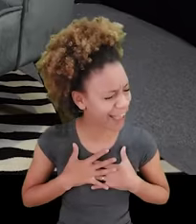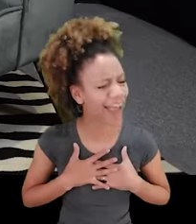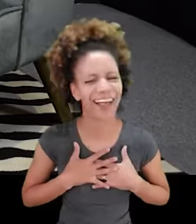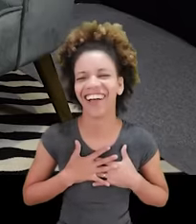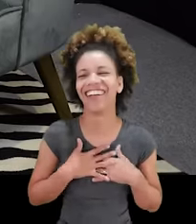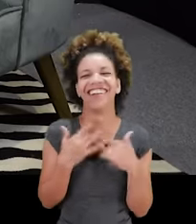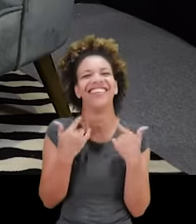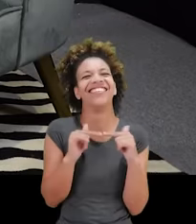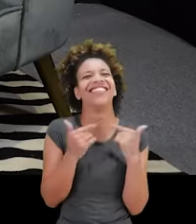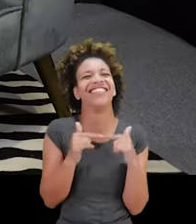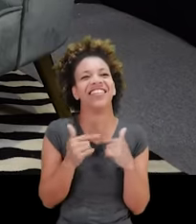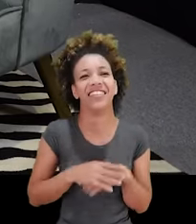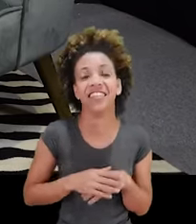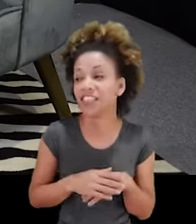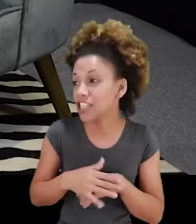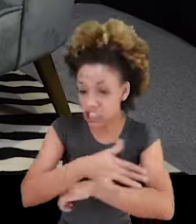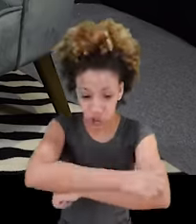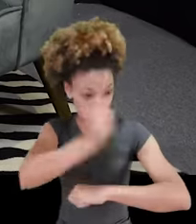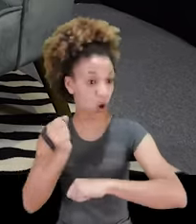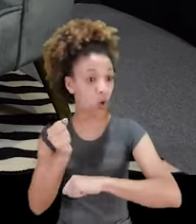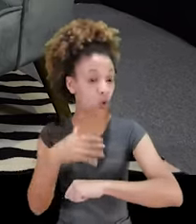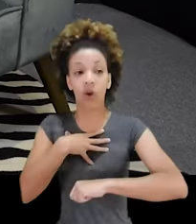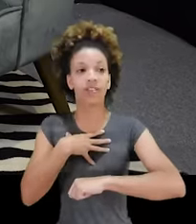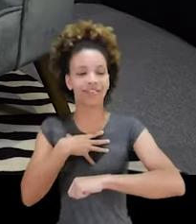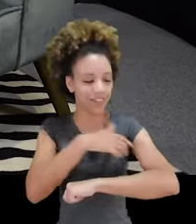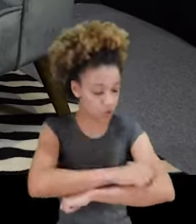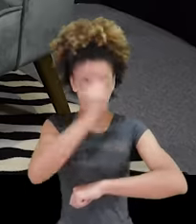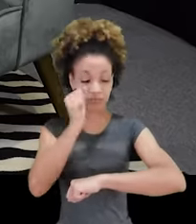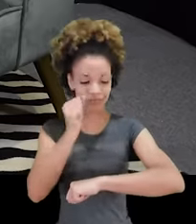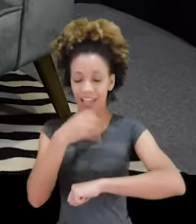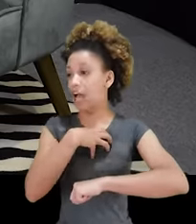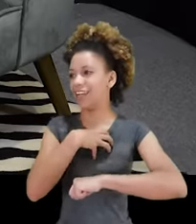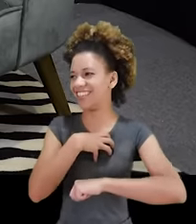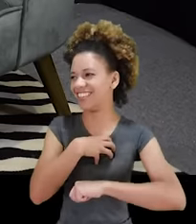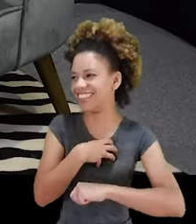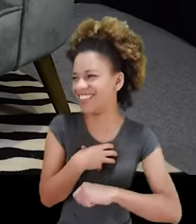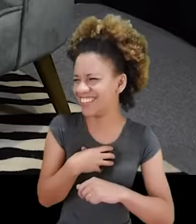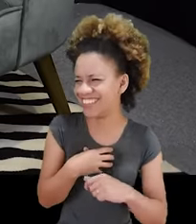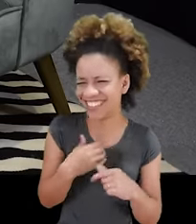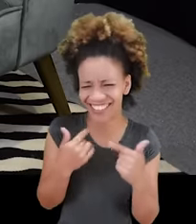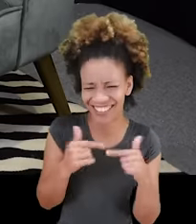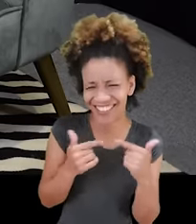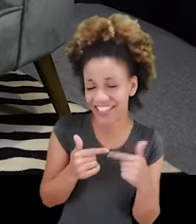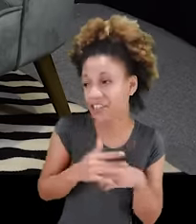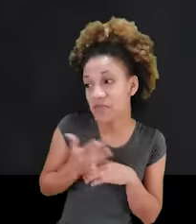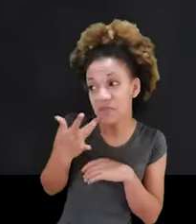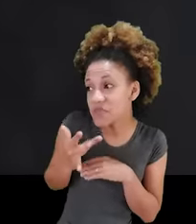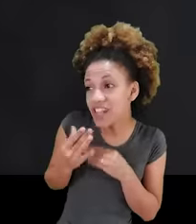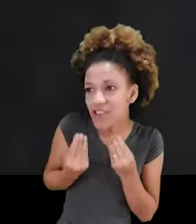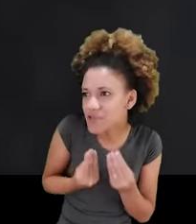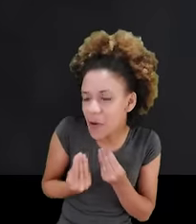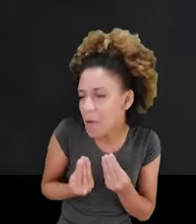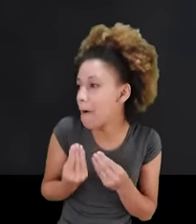anos, tivemos a domesticar só. Tentar domesticar. Oi! Diz lá, oi! Vocês chegaram com a depilação brasileira, não sei com